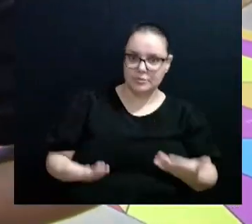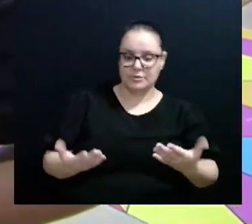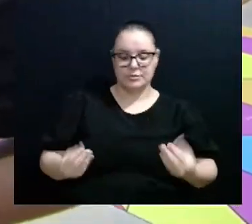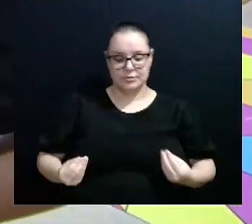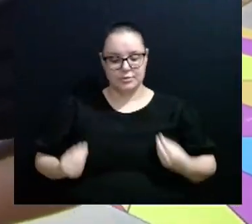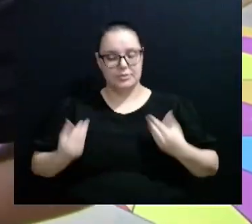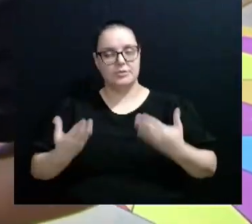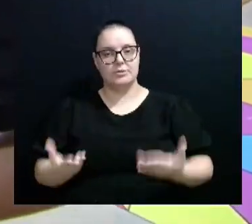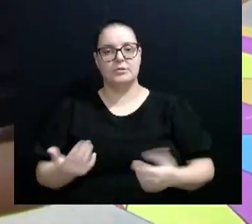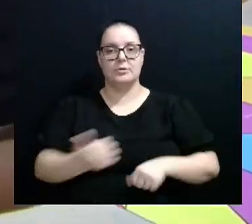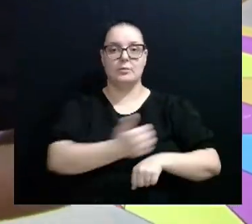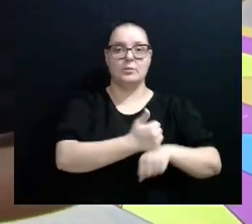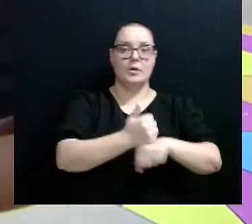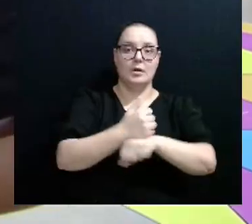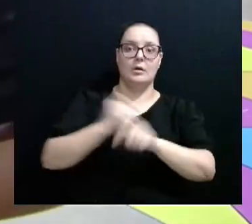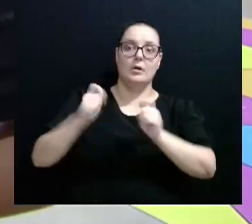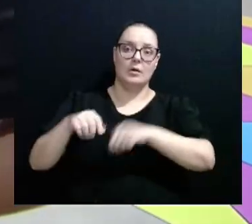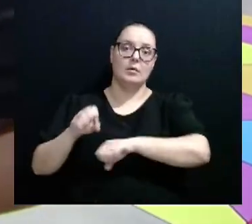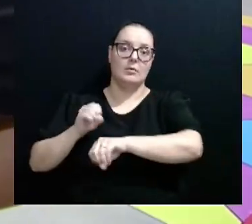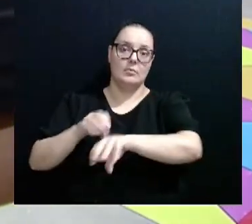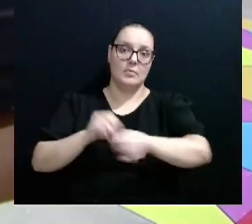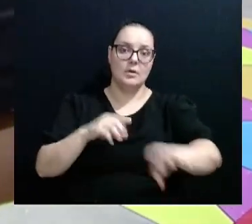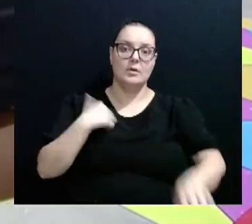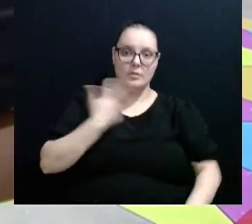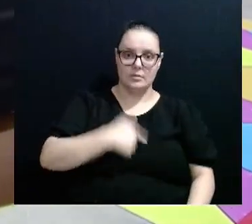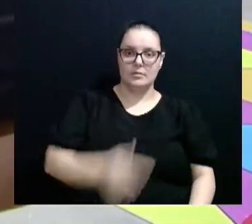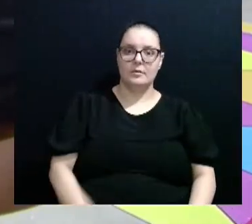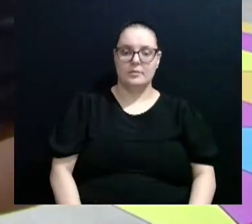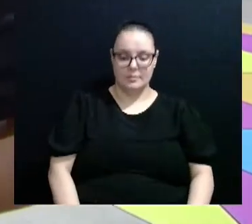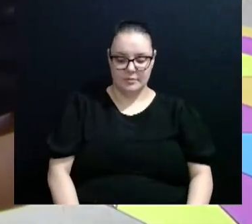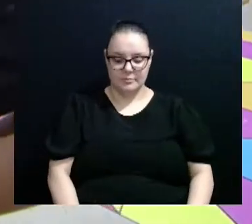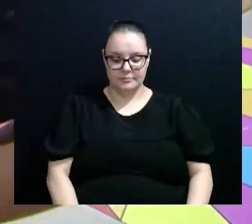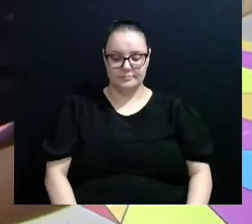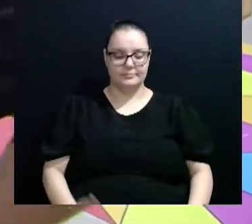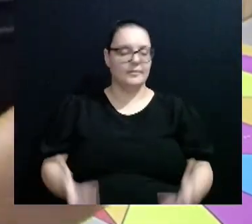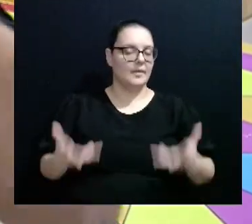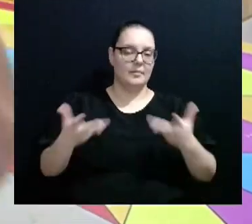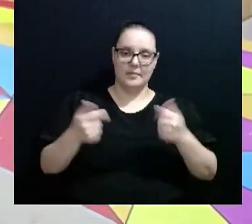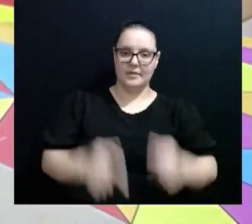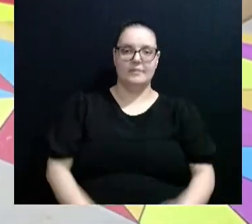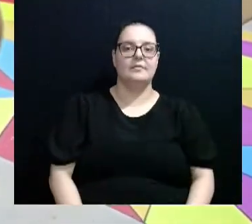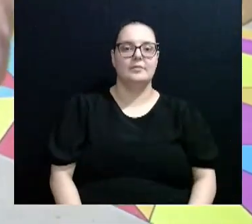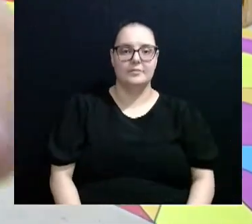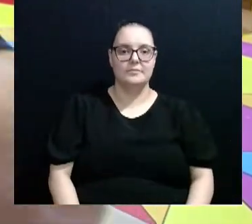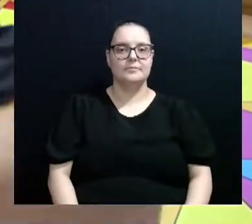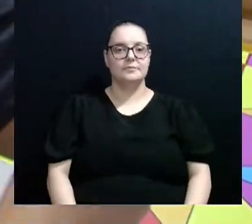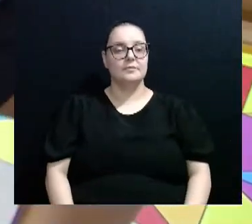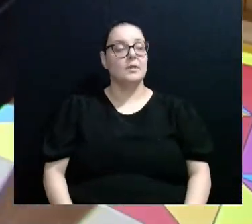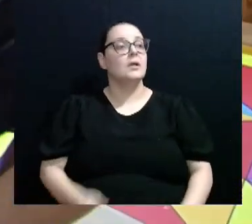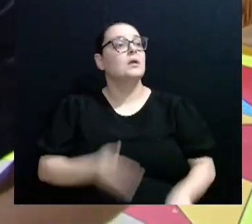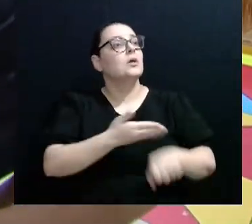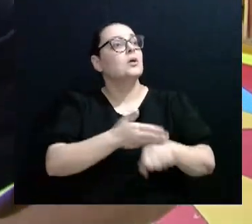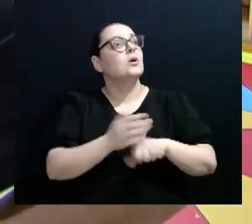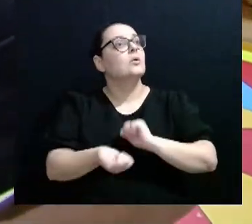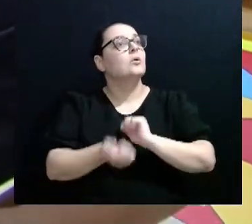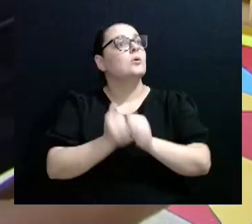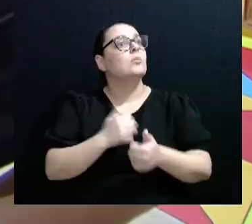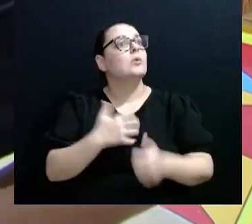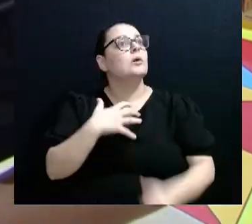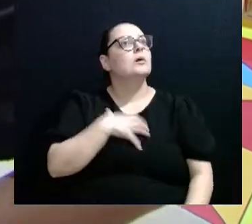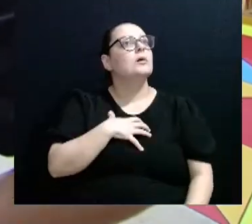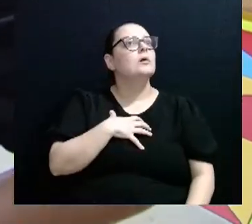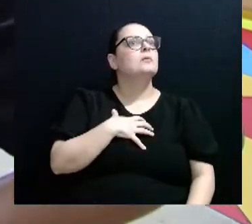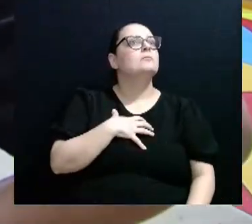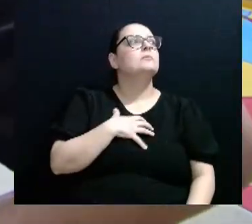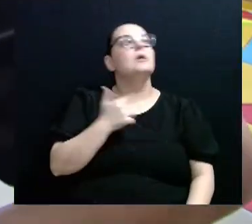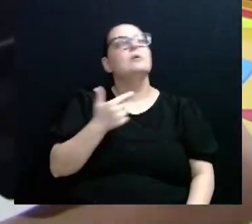capacitados para ensinar a gente. Então, eu acho maravilhoso mesmo. E essa questão de praticar o esporte de forma descompromissada com novas